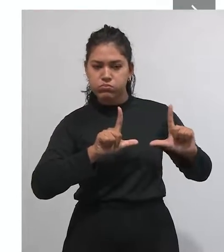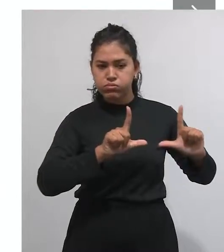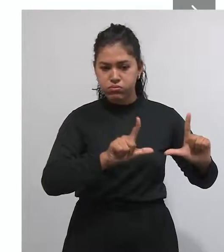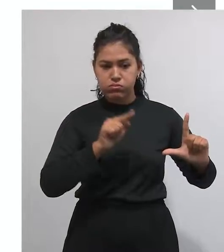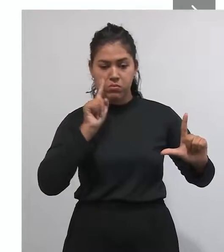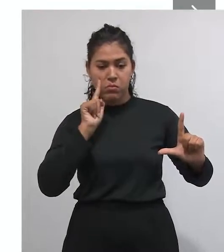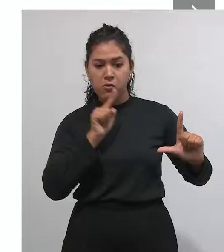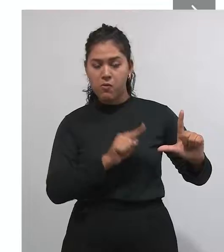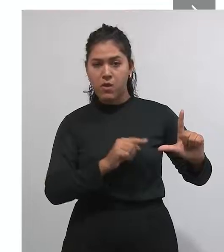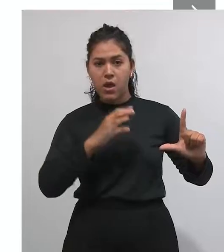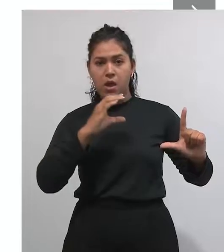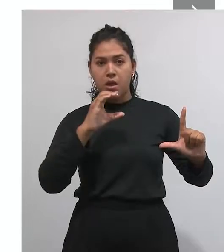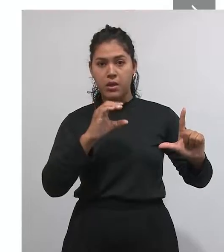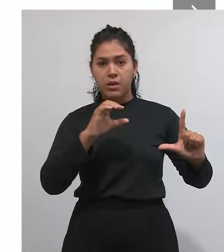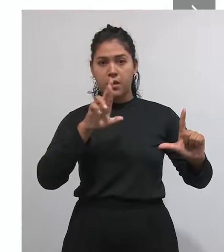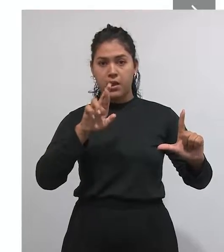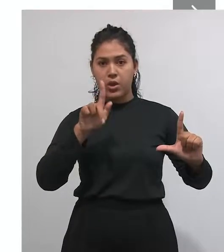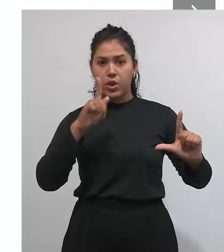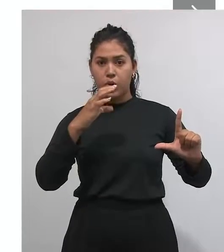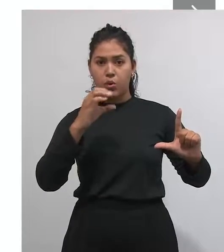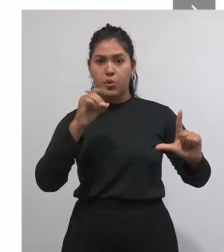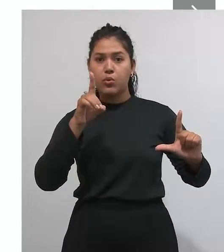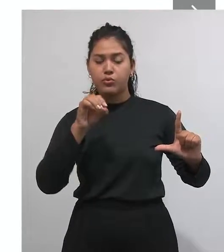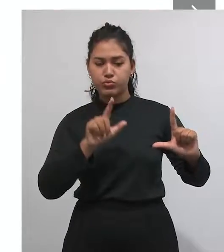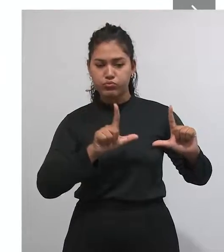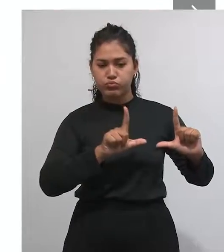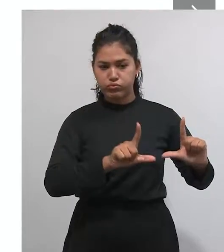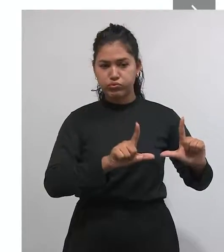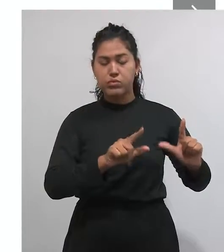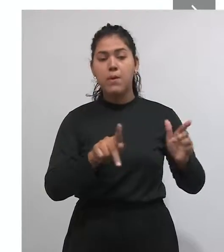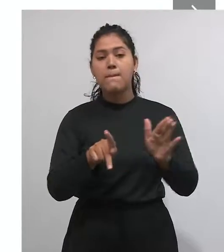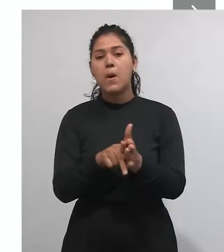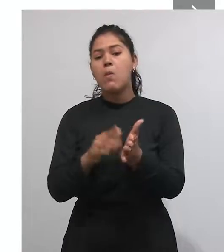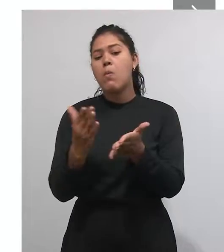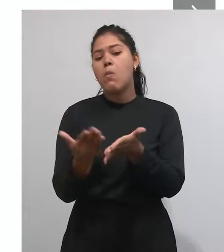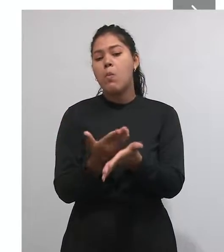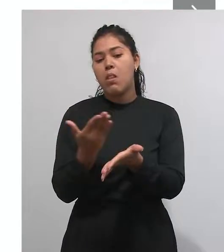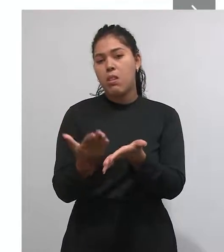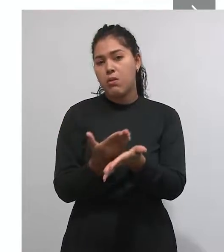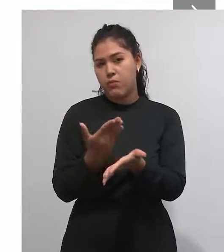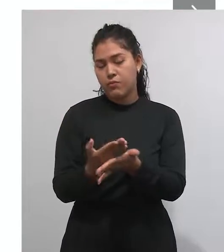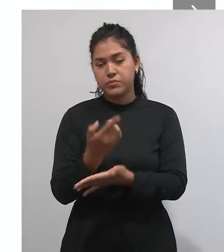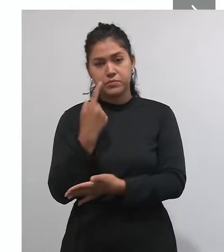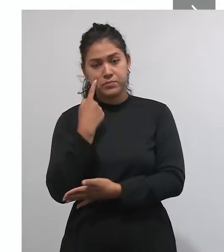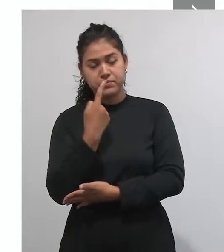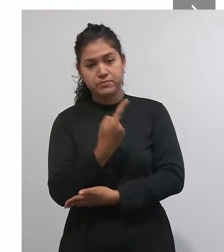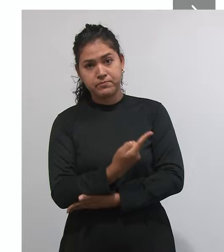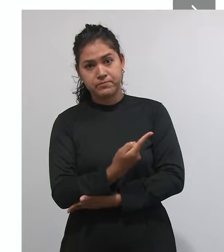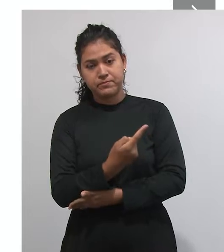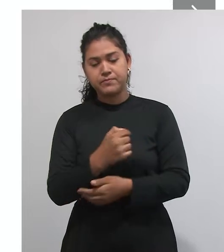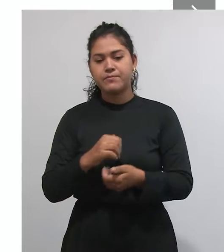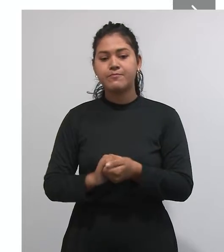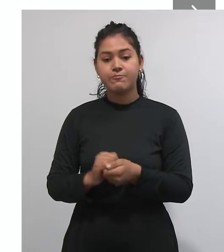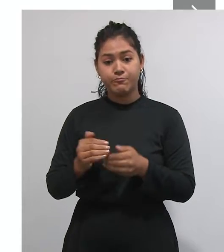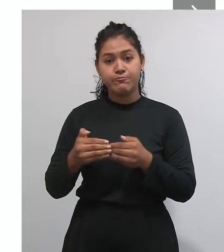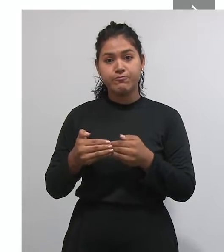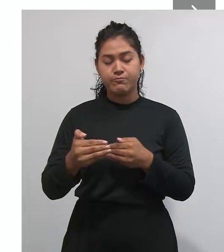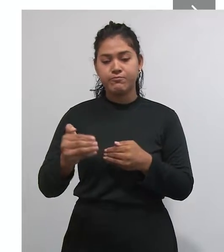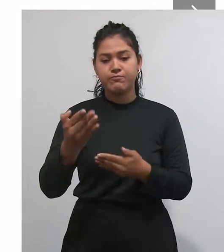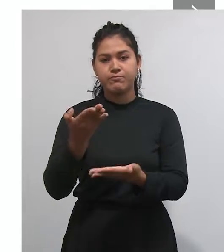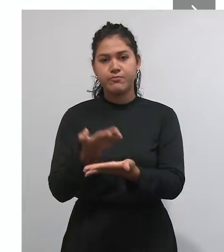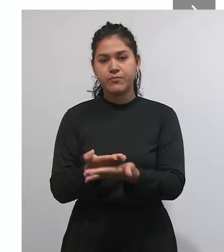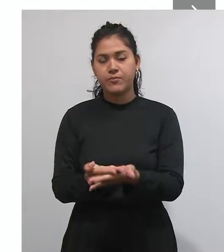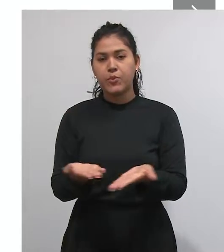vai te direcionar para a obra Eu, Você, Todo Mundo, Ninguém, uma poética da diversidade. E a gente segue reto